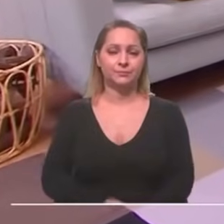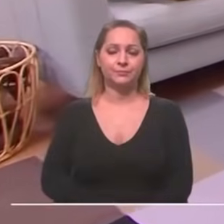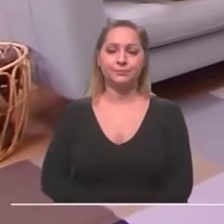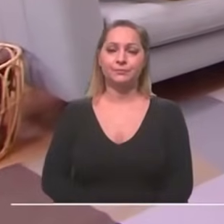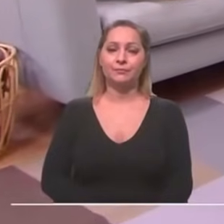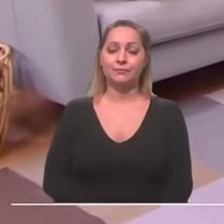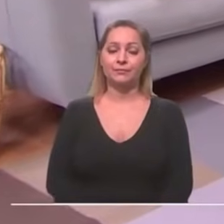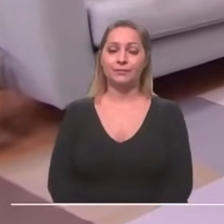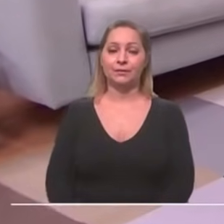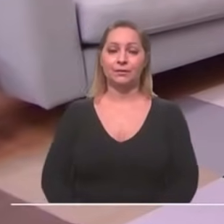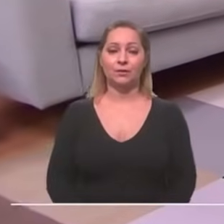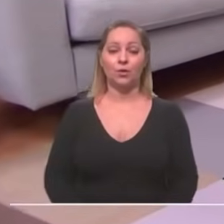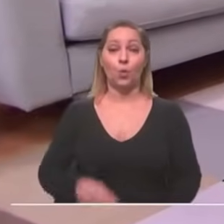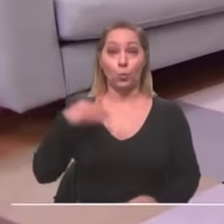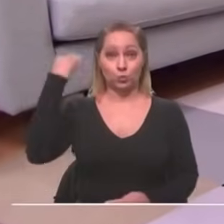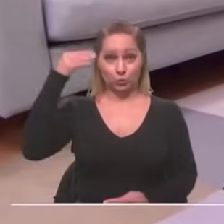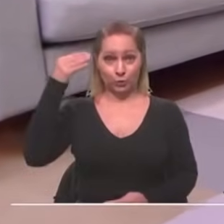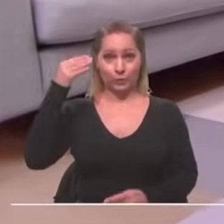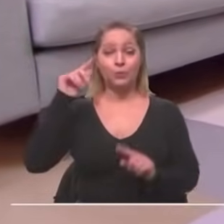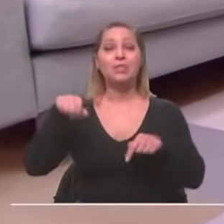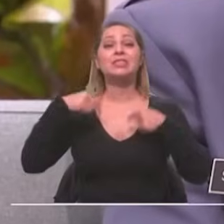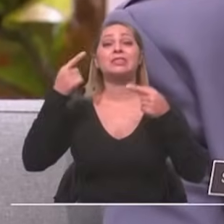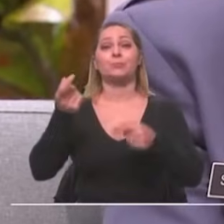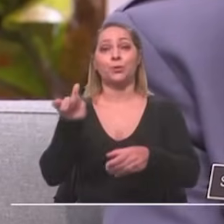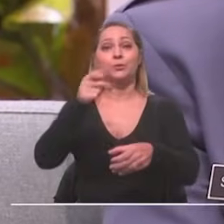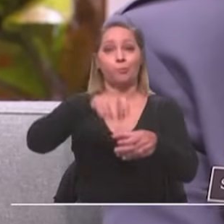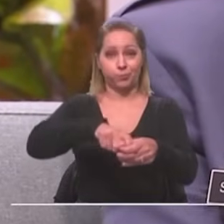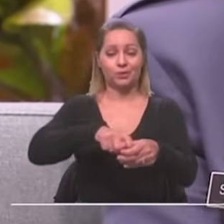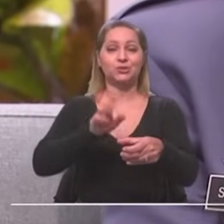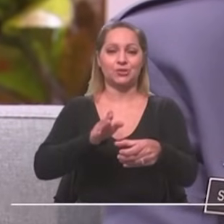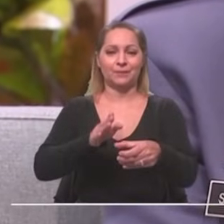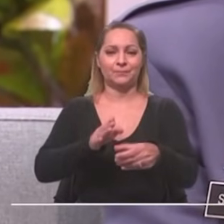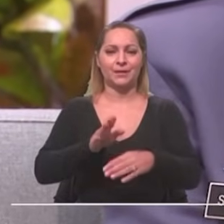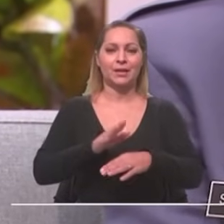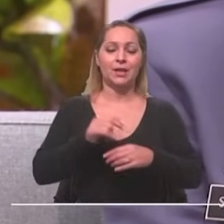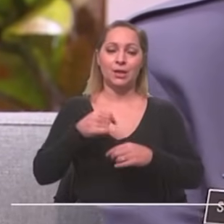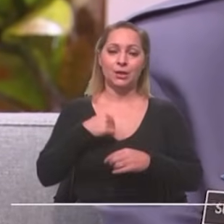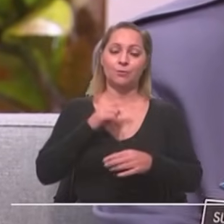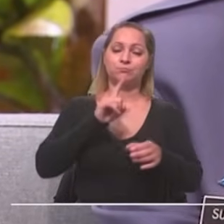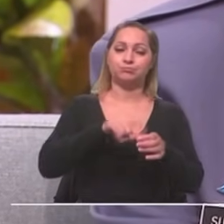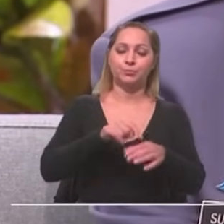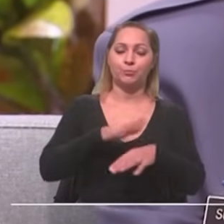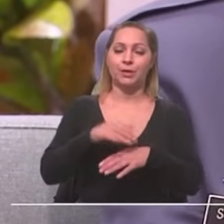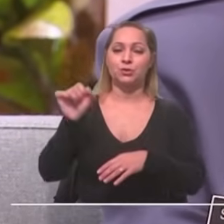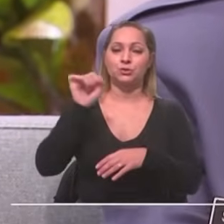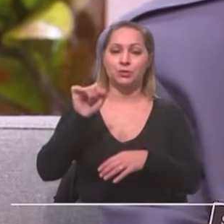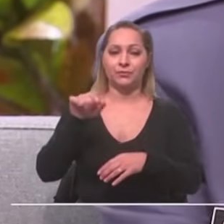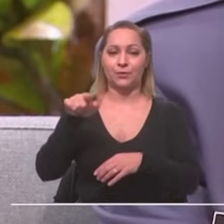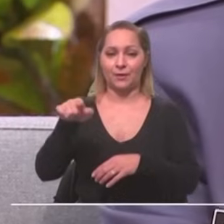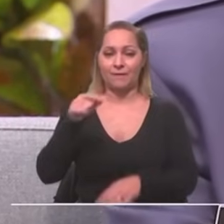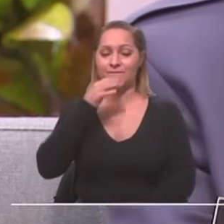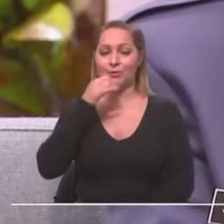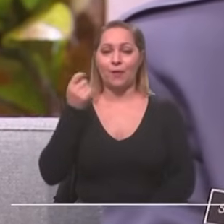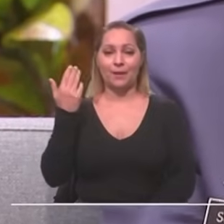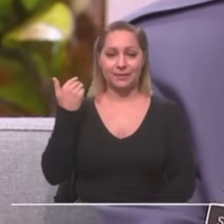olha, o sonho surgiu depois de lá estar. Foi. Foi um bocado pela proximidade geográfica, uma unidade que o João Baião já falou há